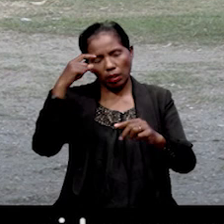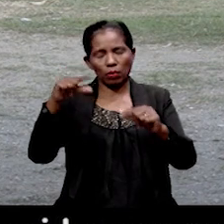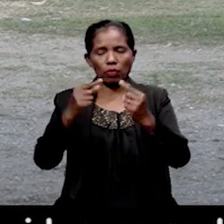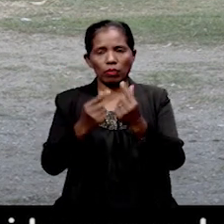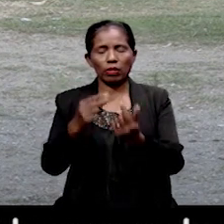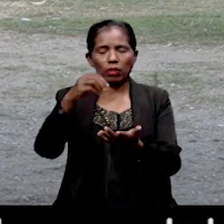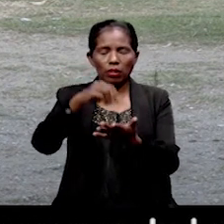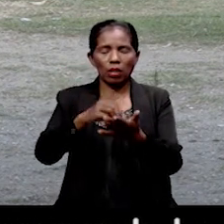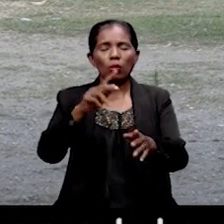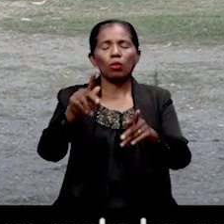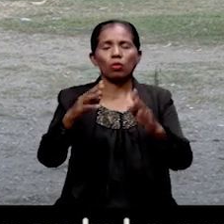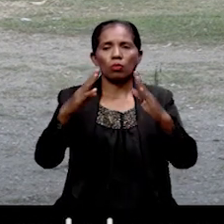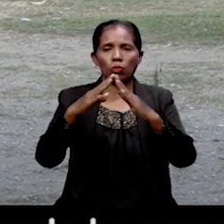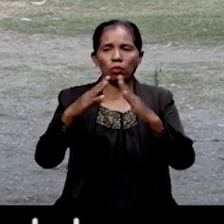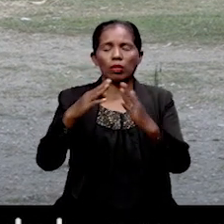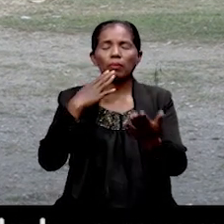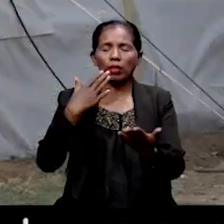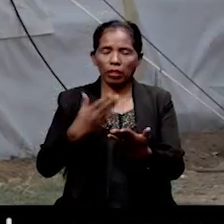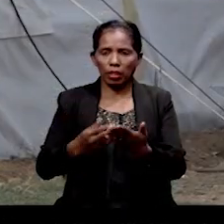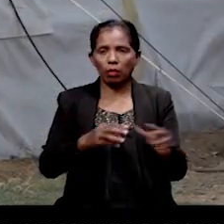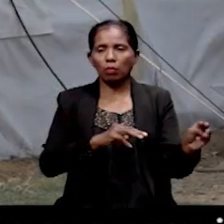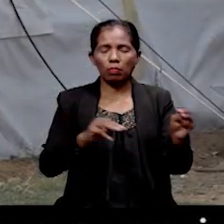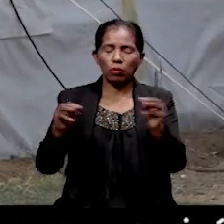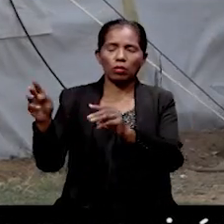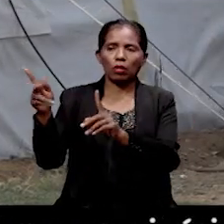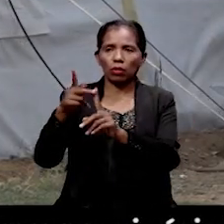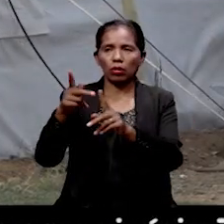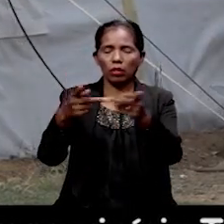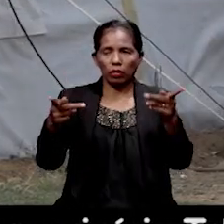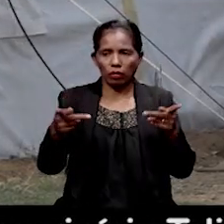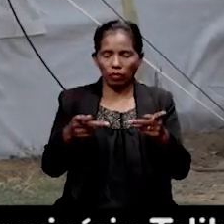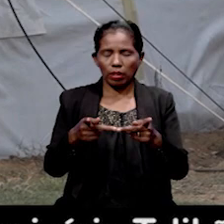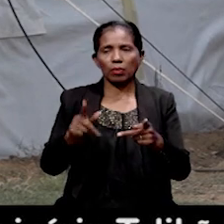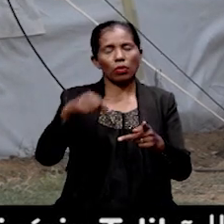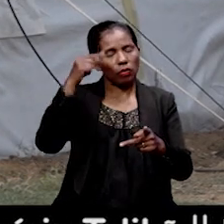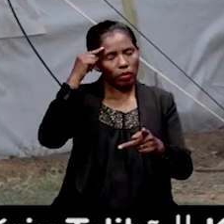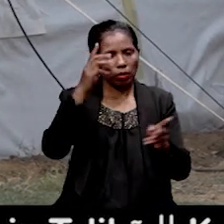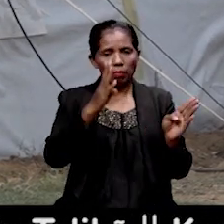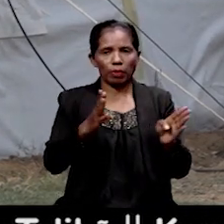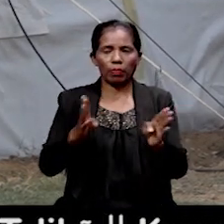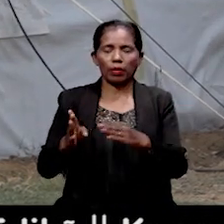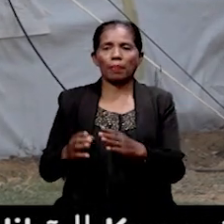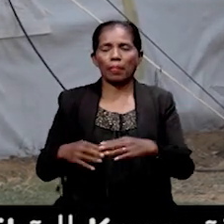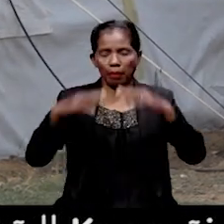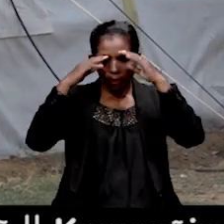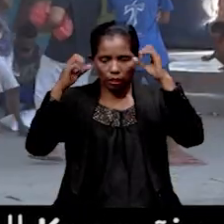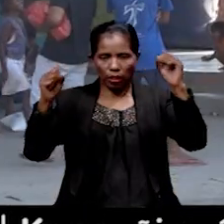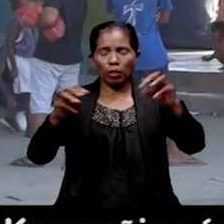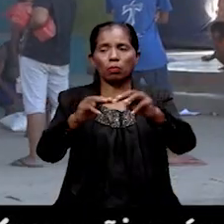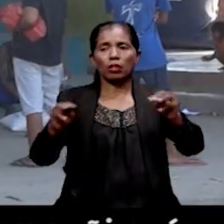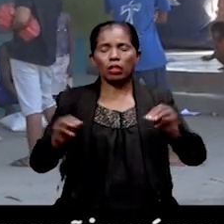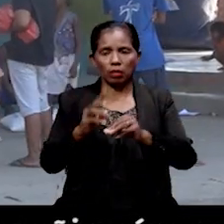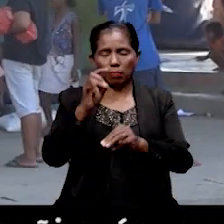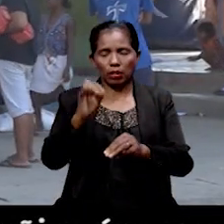ba sira, molok muda vítima sira husi kos ba facilidade nebe governo prepara. Presidente Autoridade Município de Line